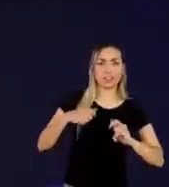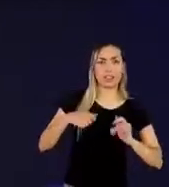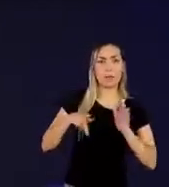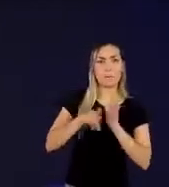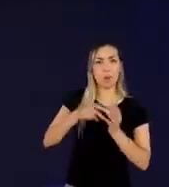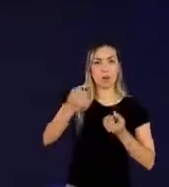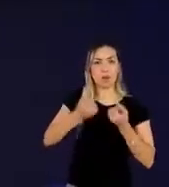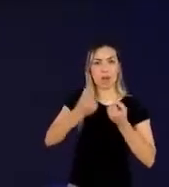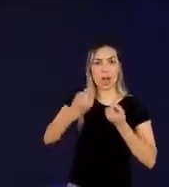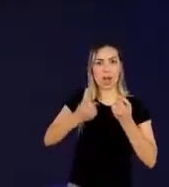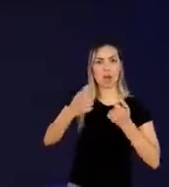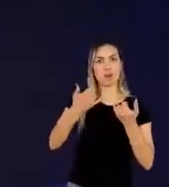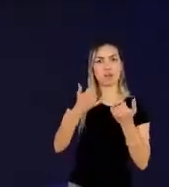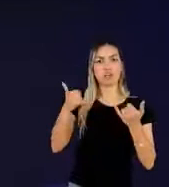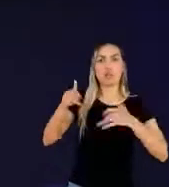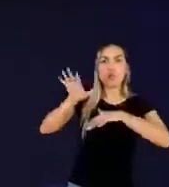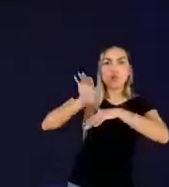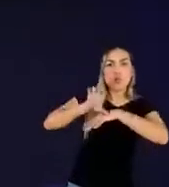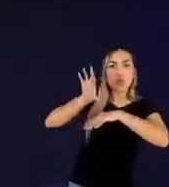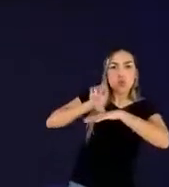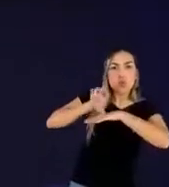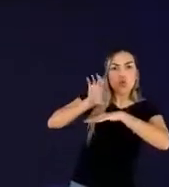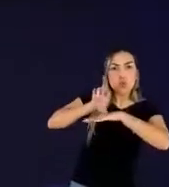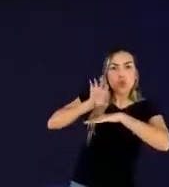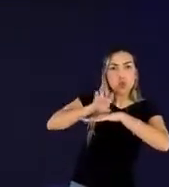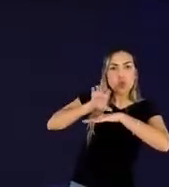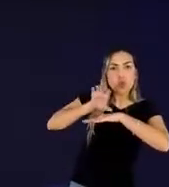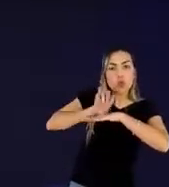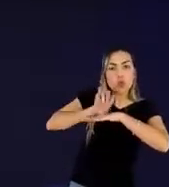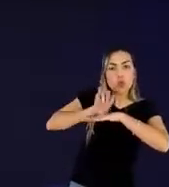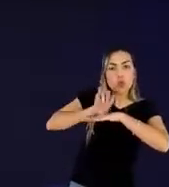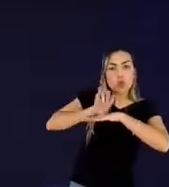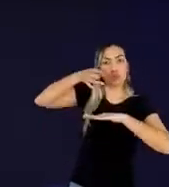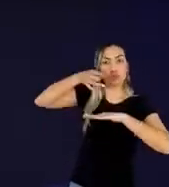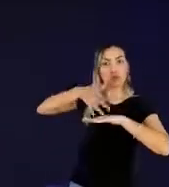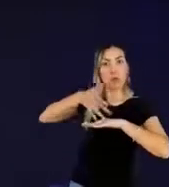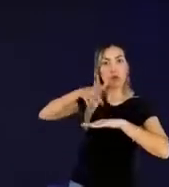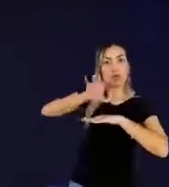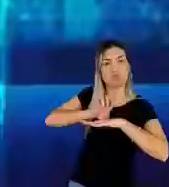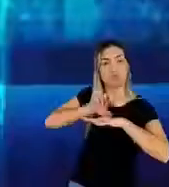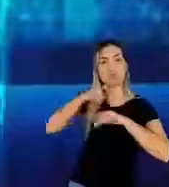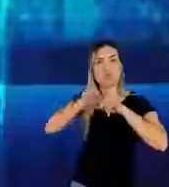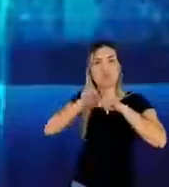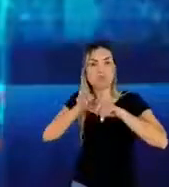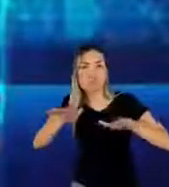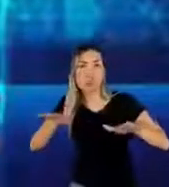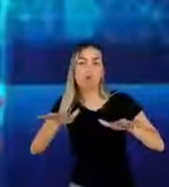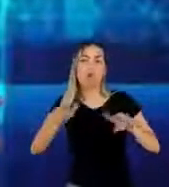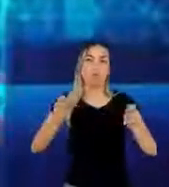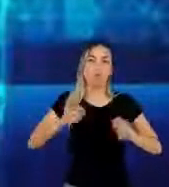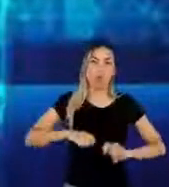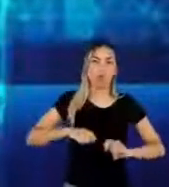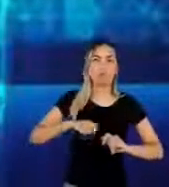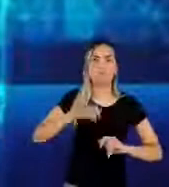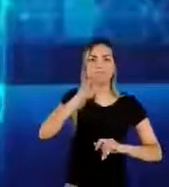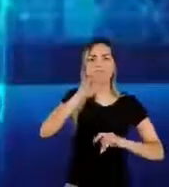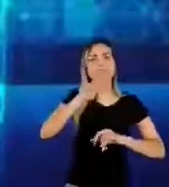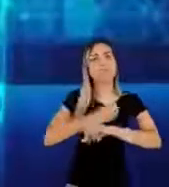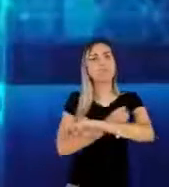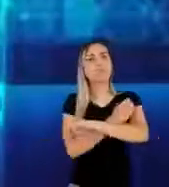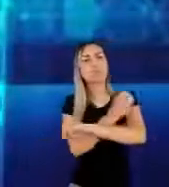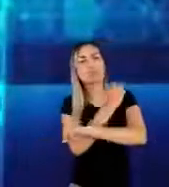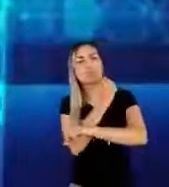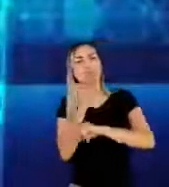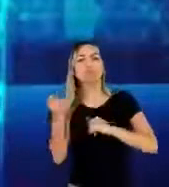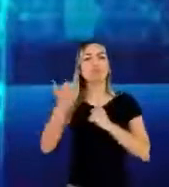veículo, em algum momento do dia injetar essa energia na rede, em outro momento do dia buscar essa energia da rede para